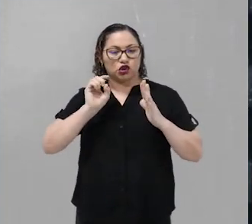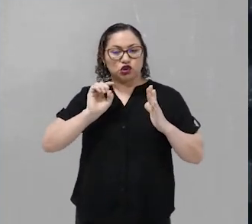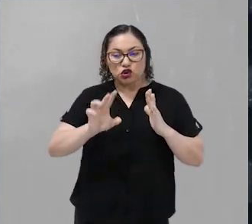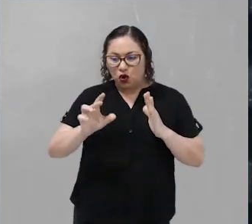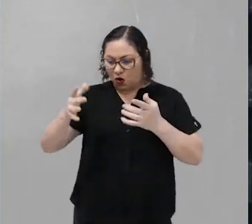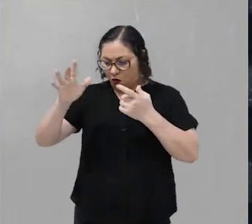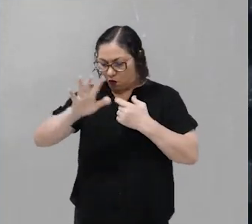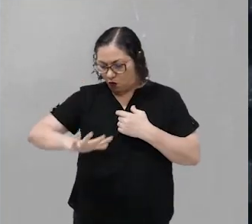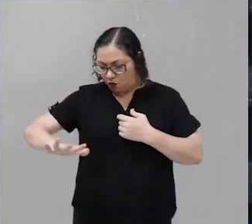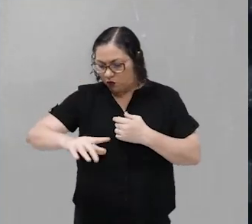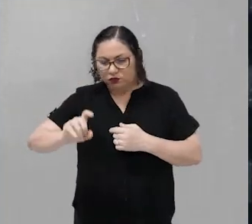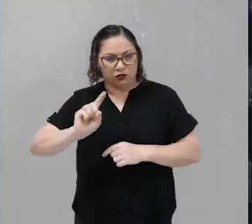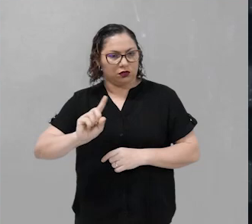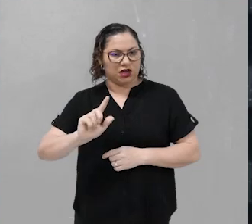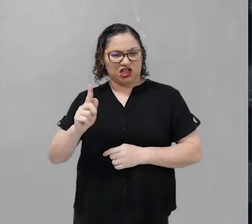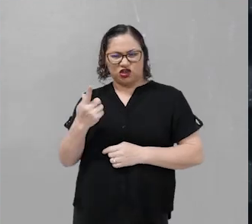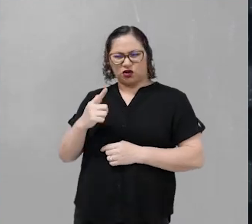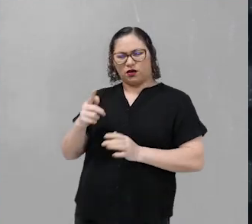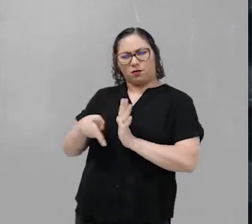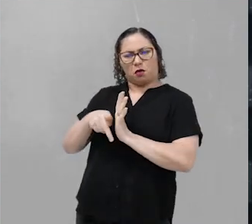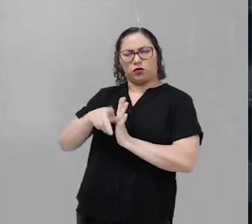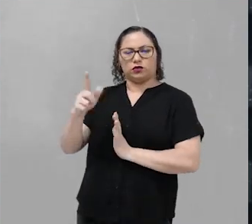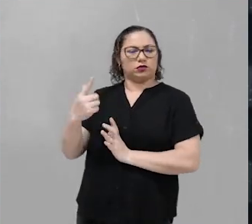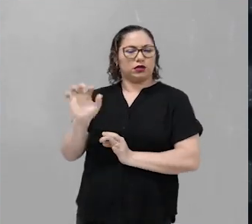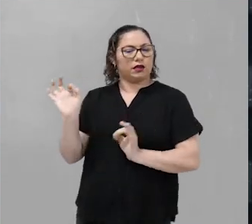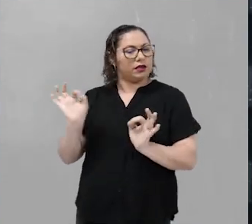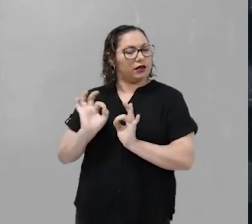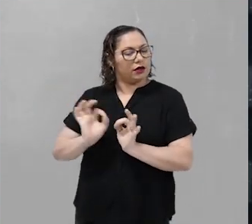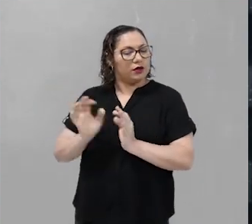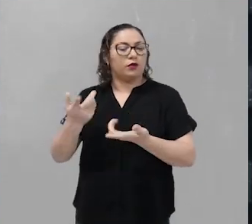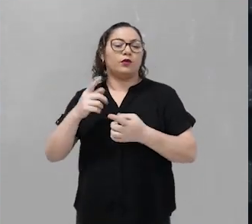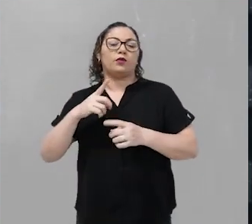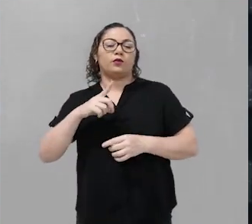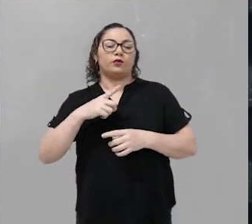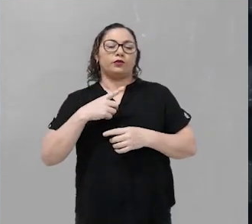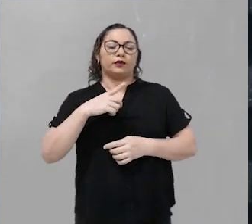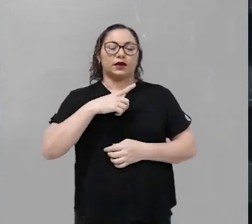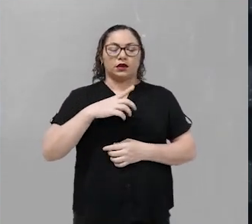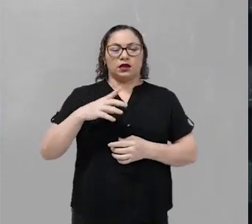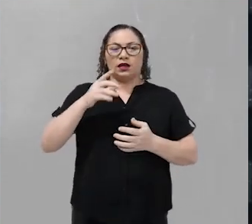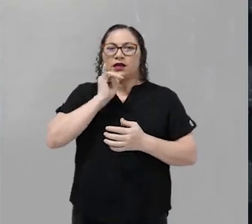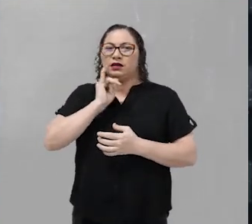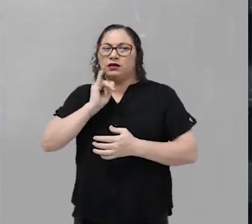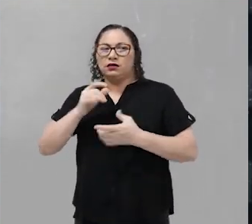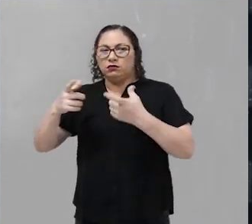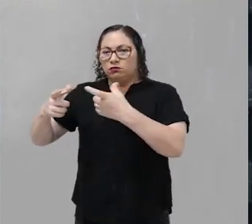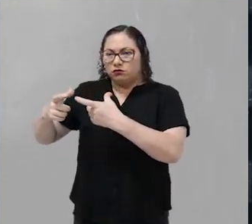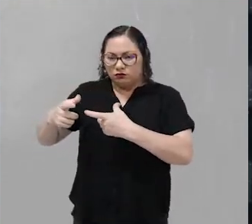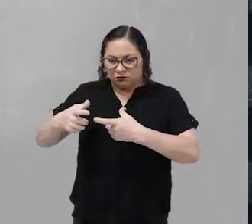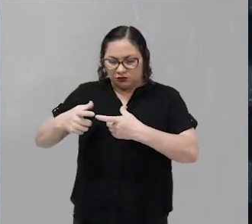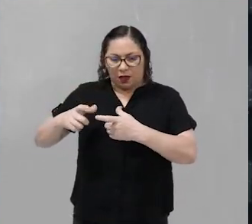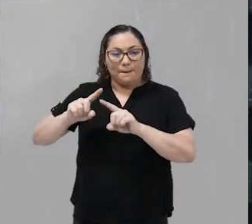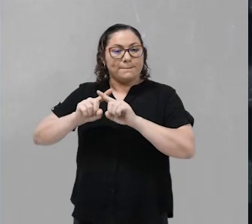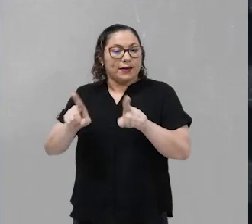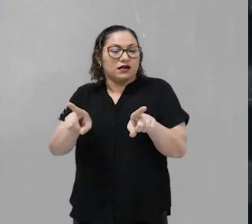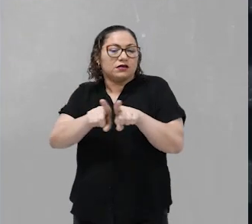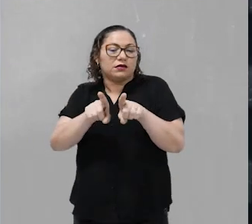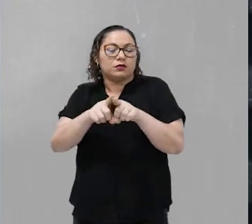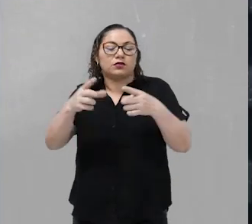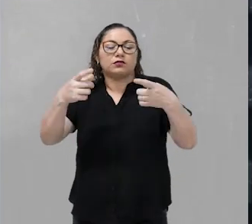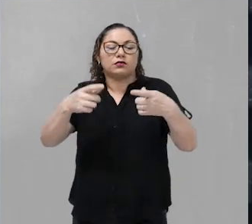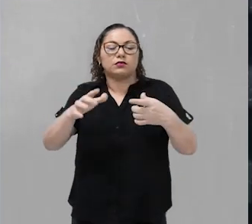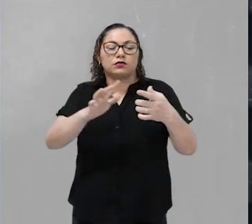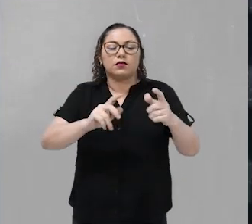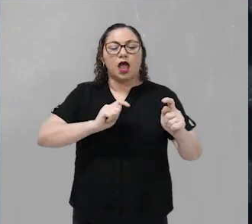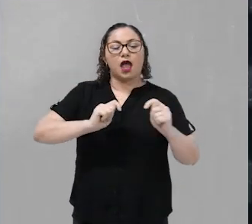espaço no sentido geográfico, no sentido territorial, no sentido físico, mas é também espaço no